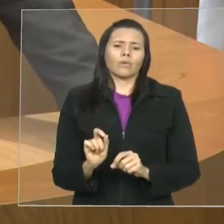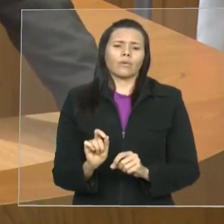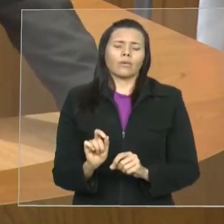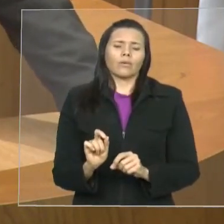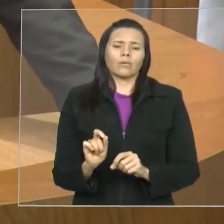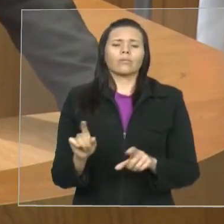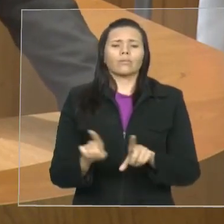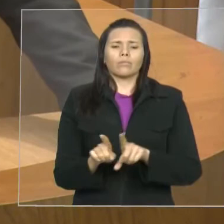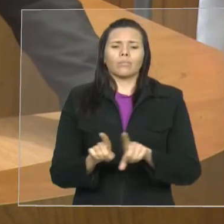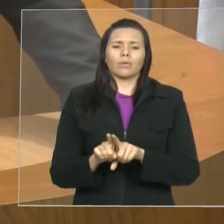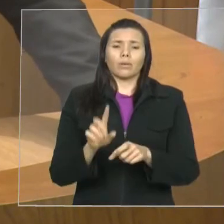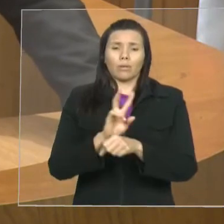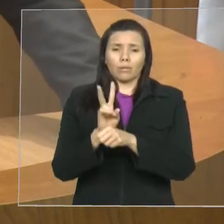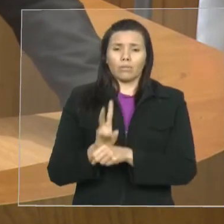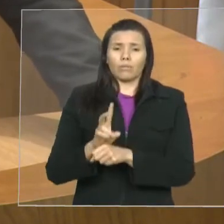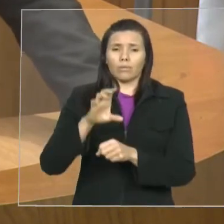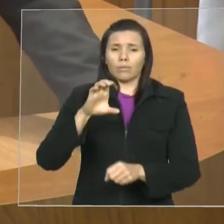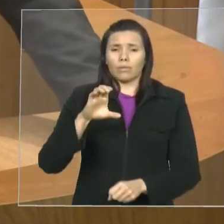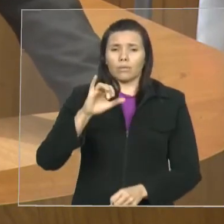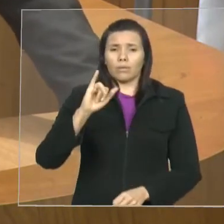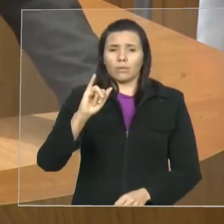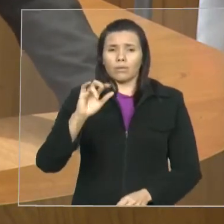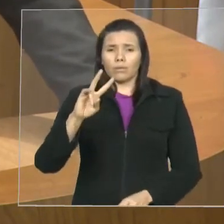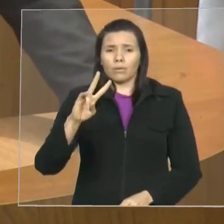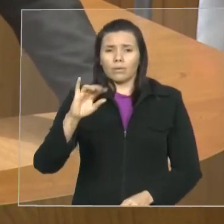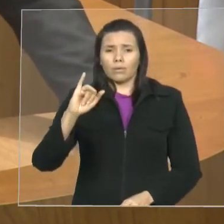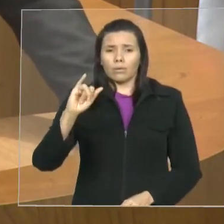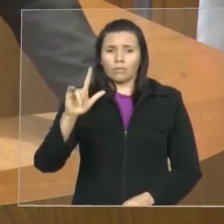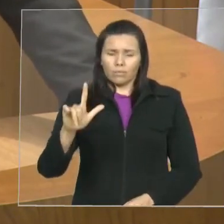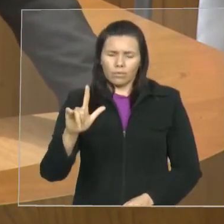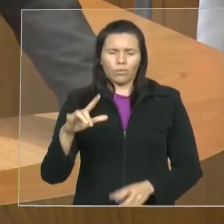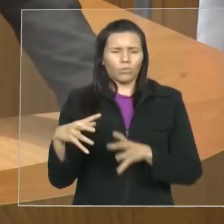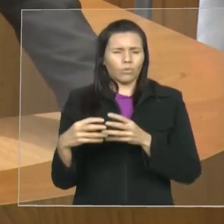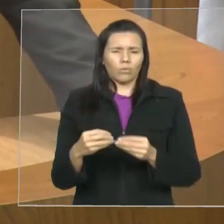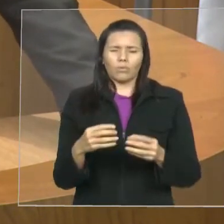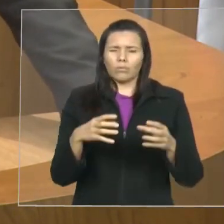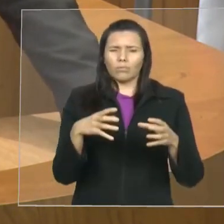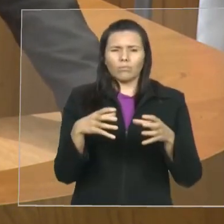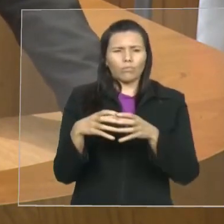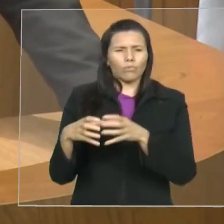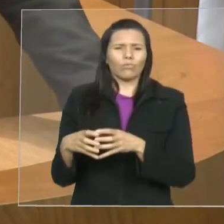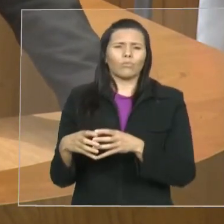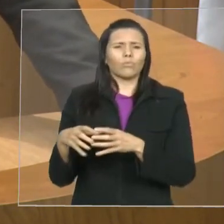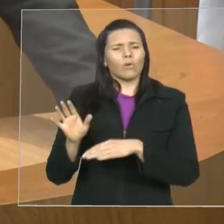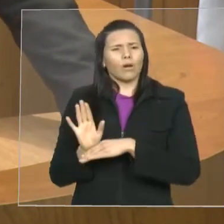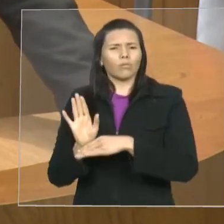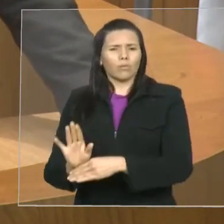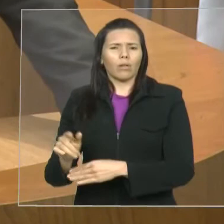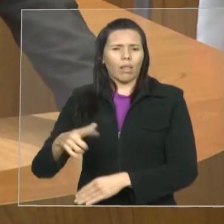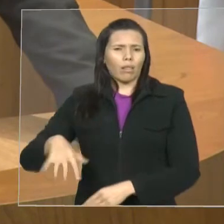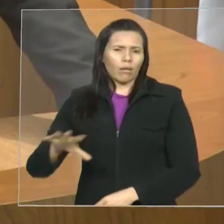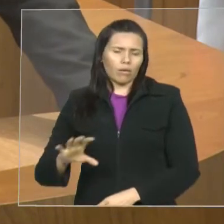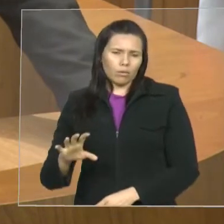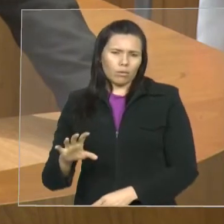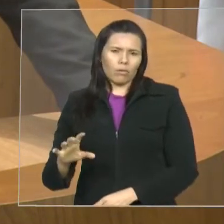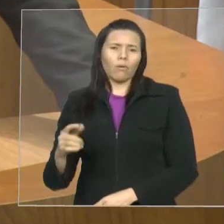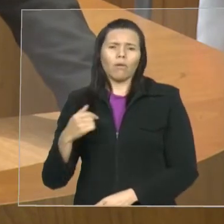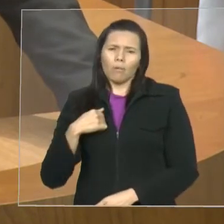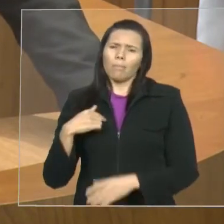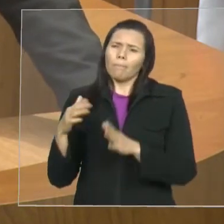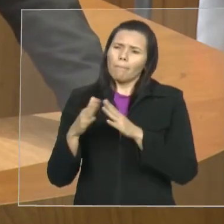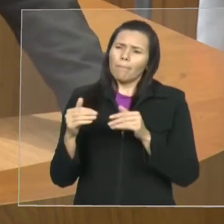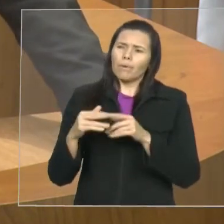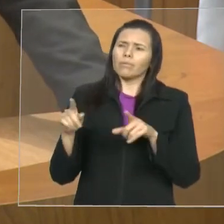venho fazer este apelo ao governador que coloquem também o comitê